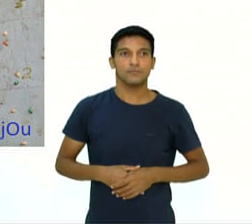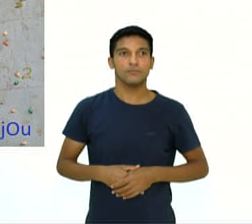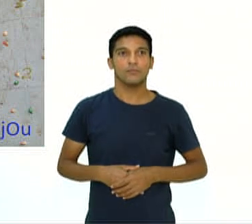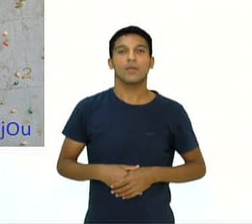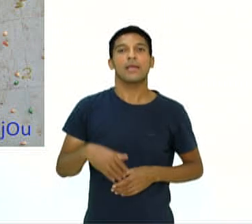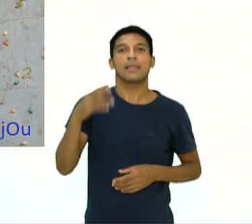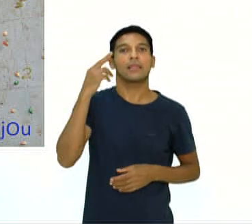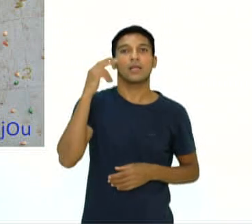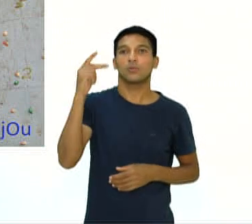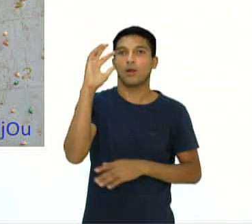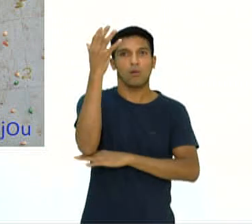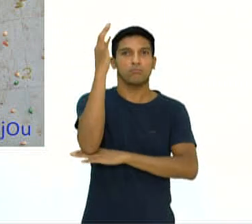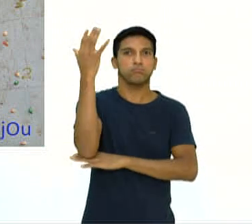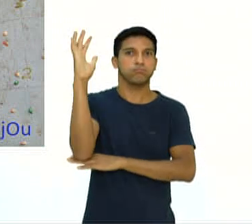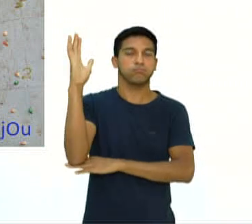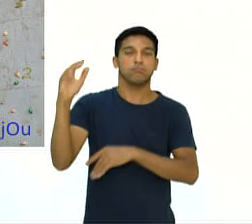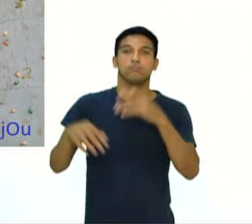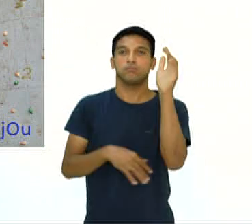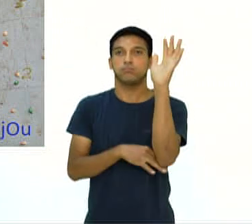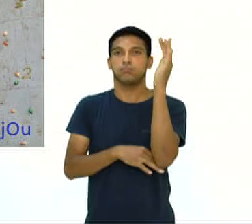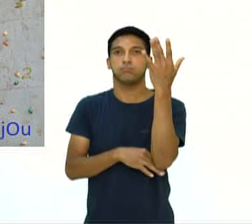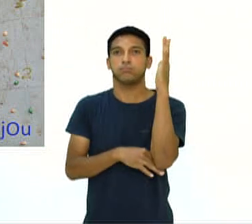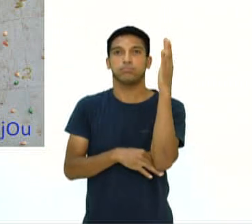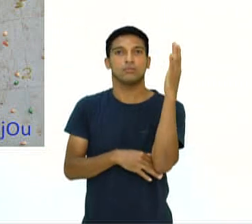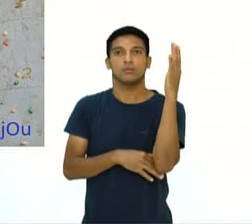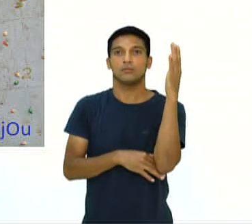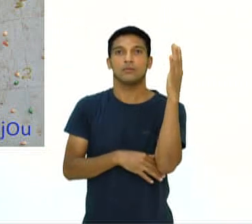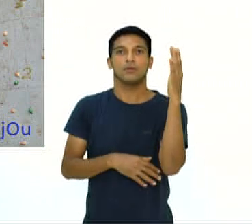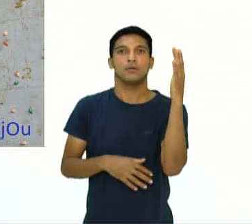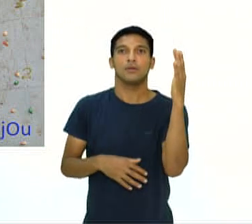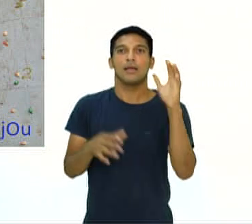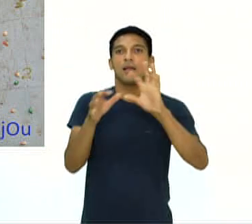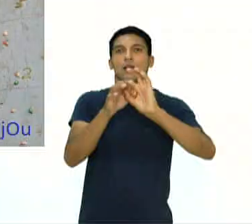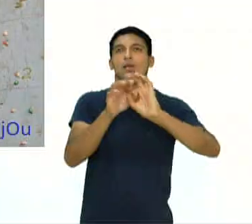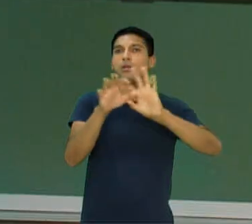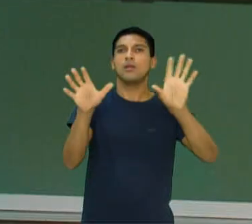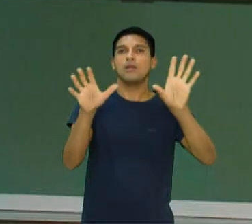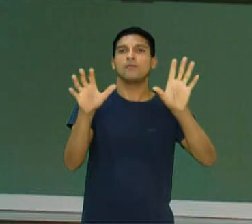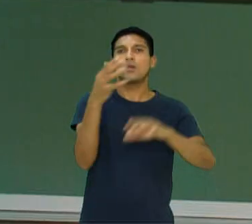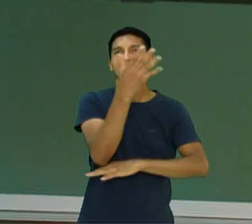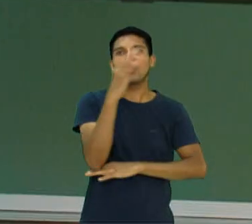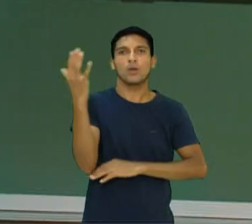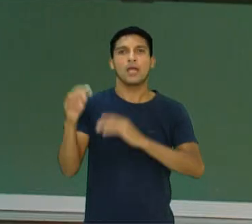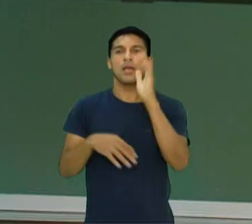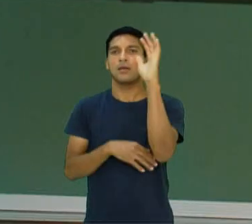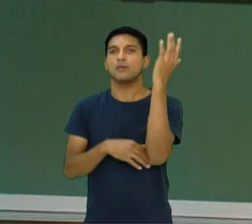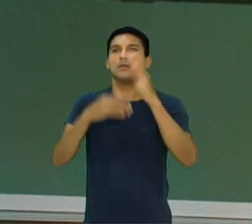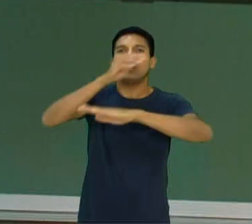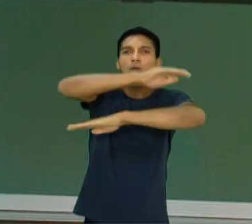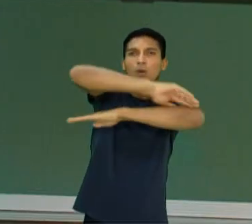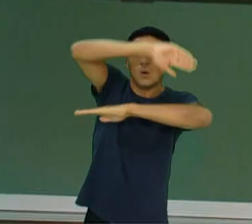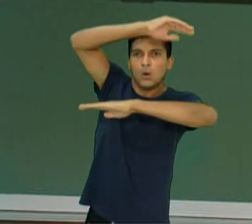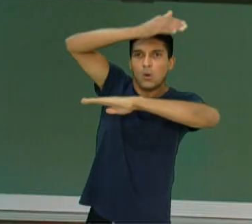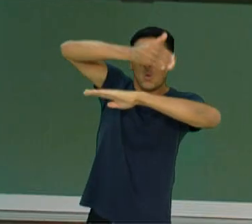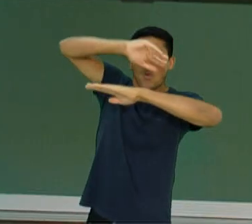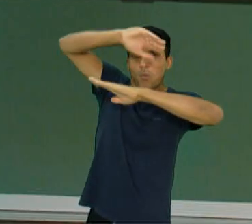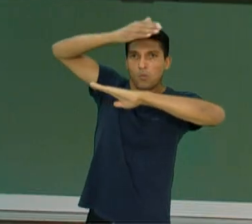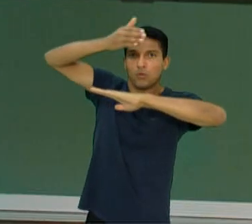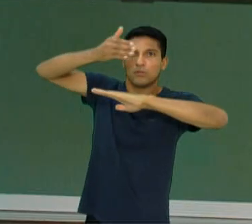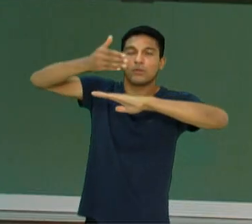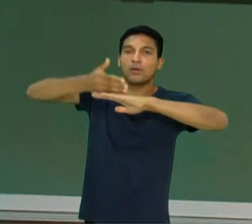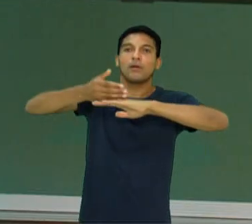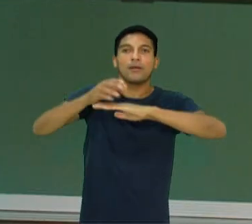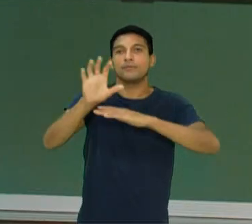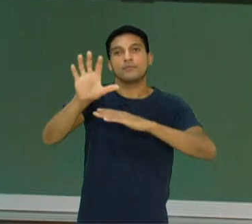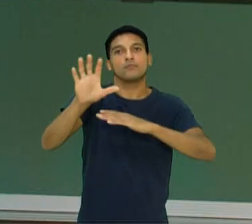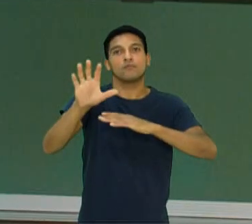ambiente natural, né? Num ambiente de floresta ou montanha, né? Uma proposta para